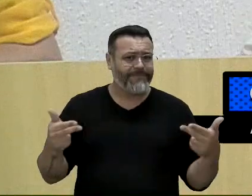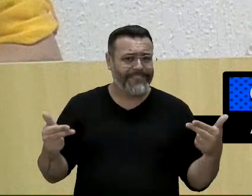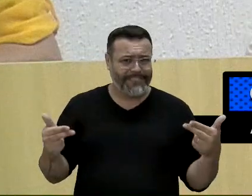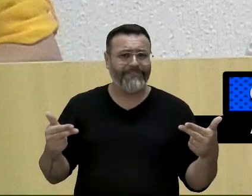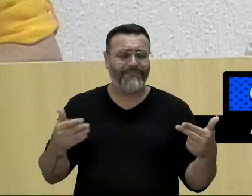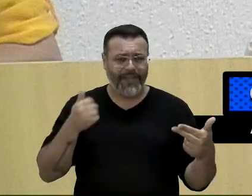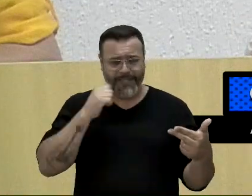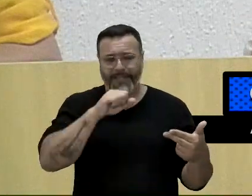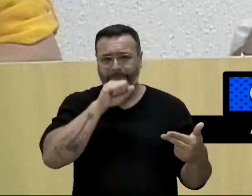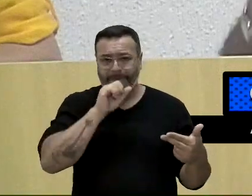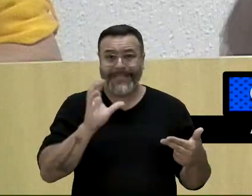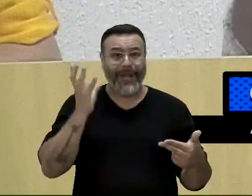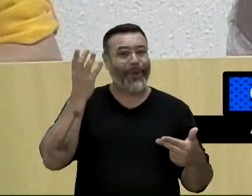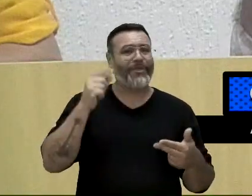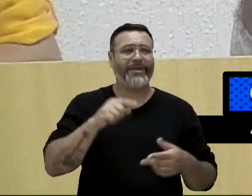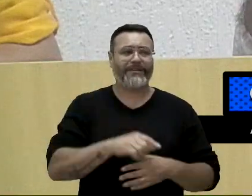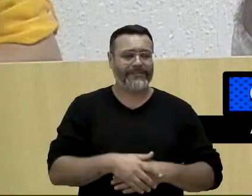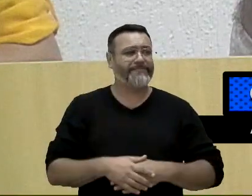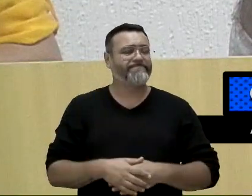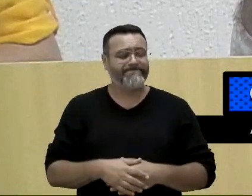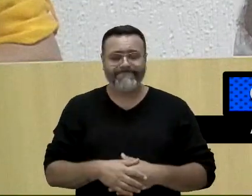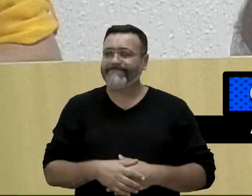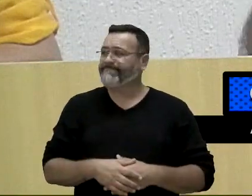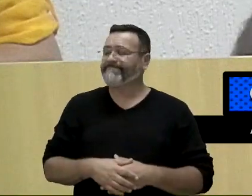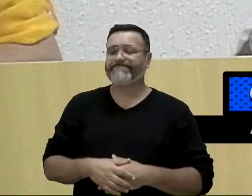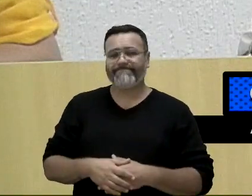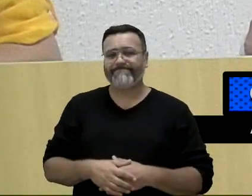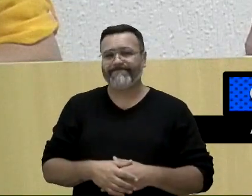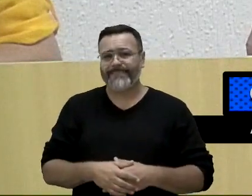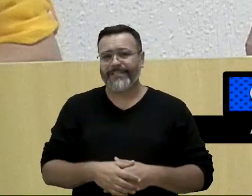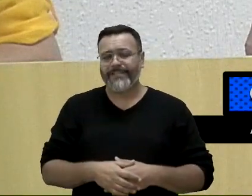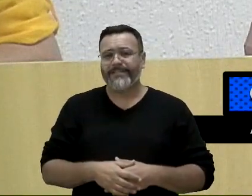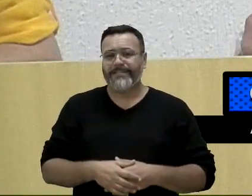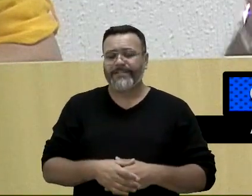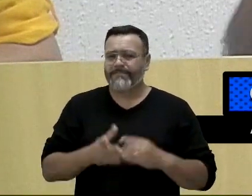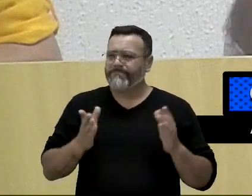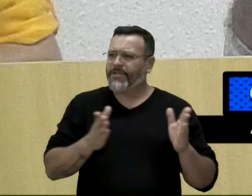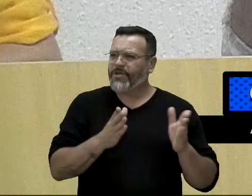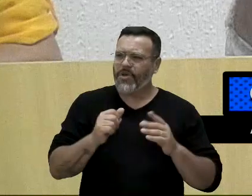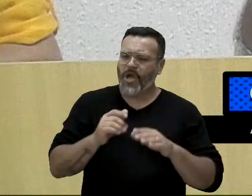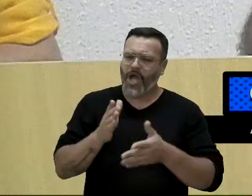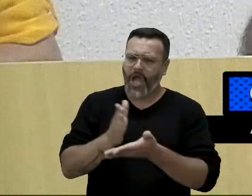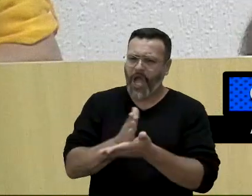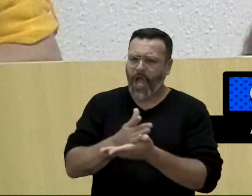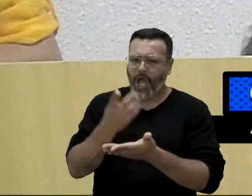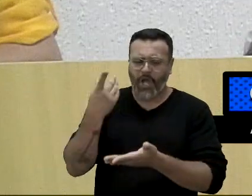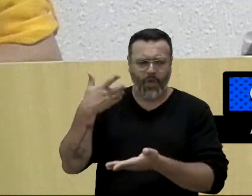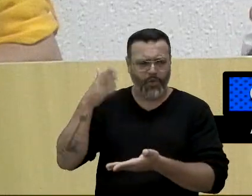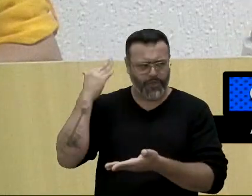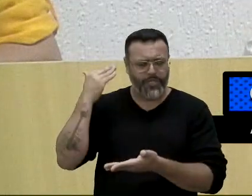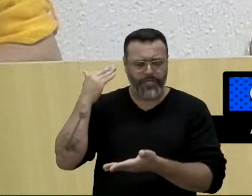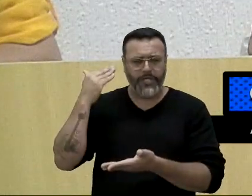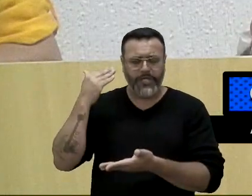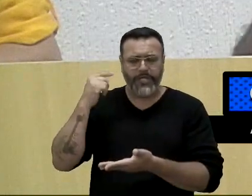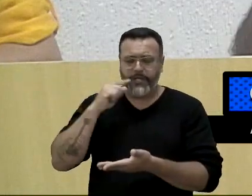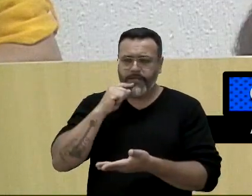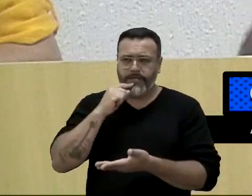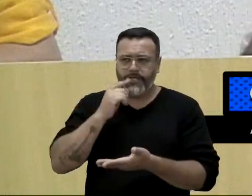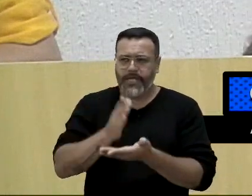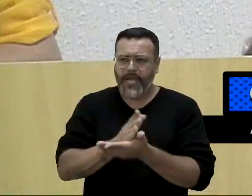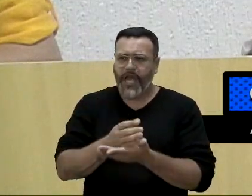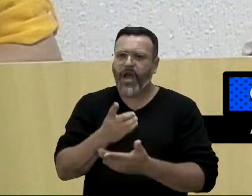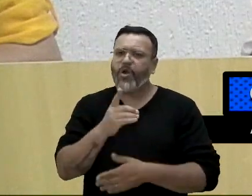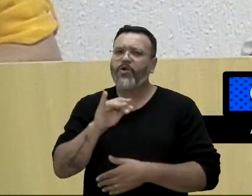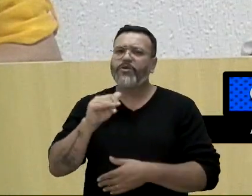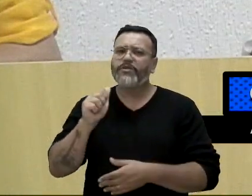conhecem. Temos há pouco tempo no Agamute, numa cesariana,